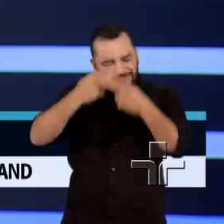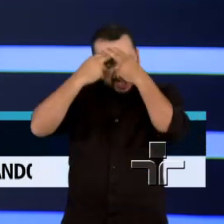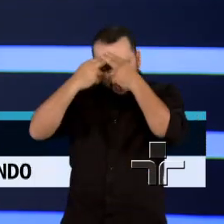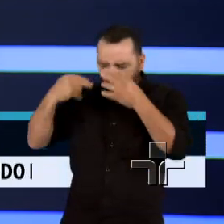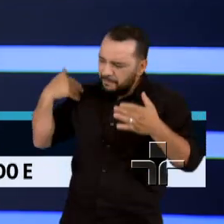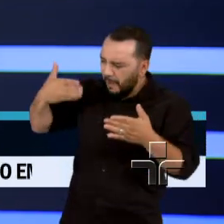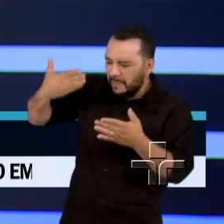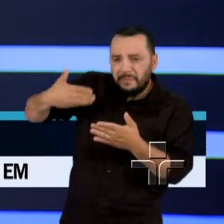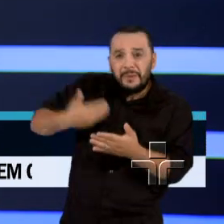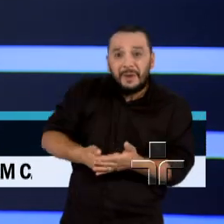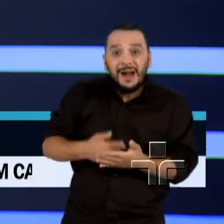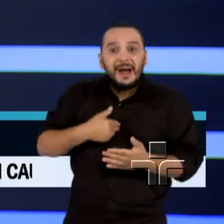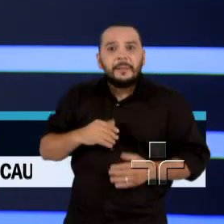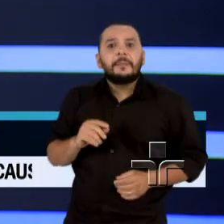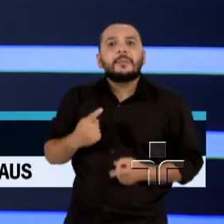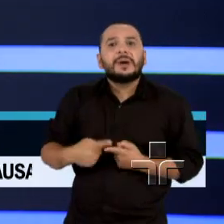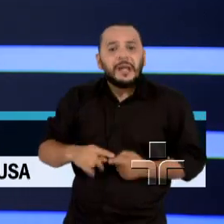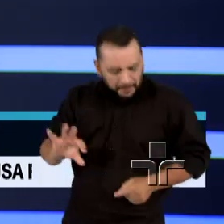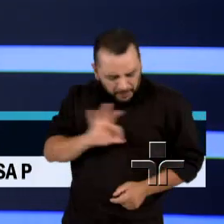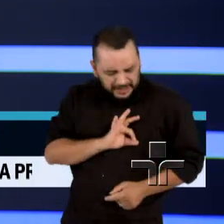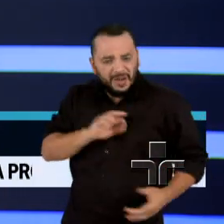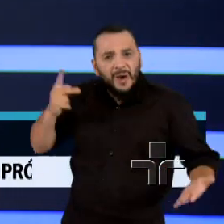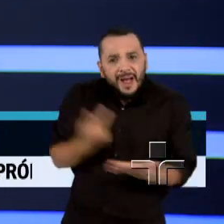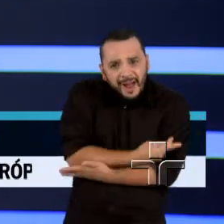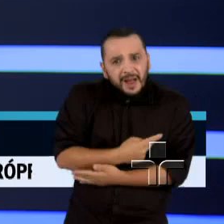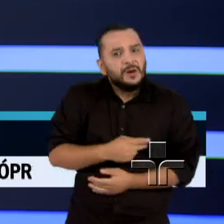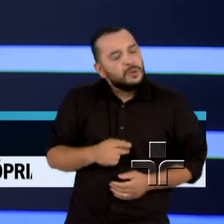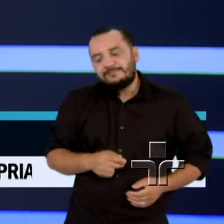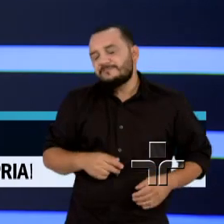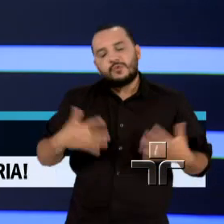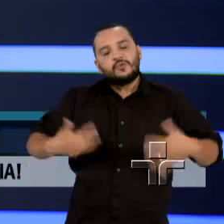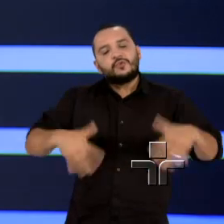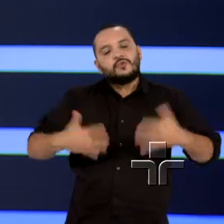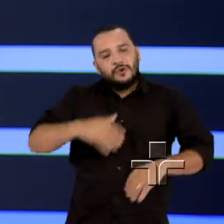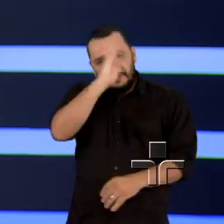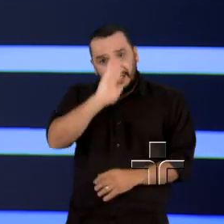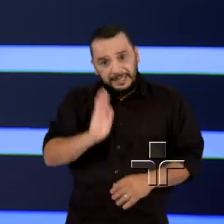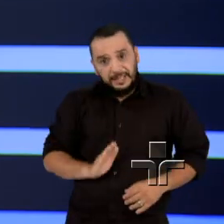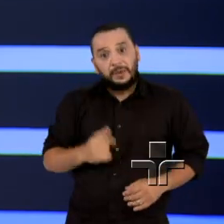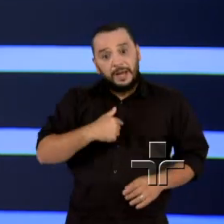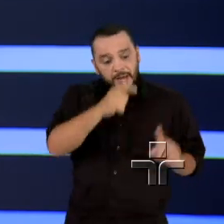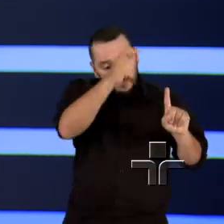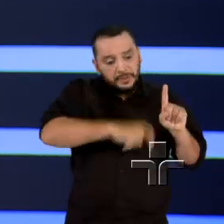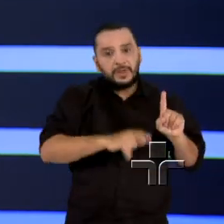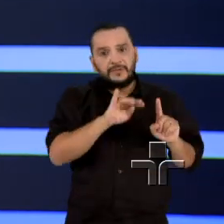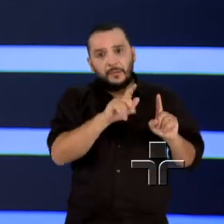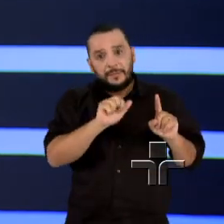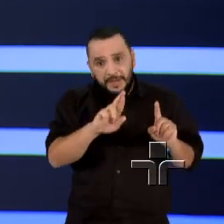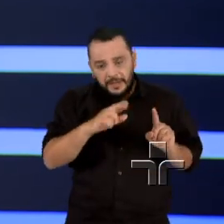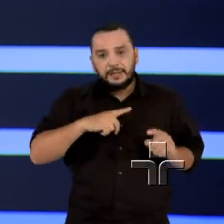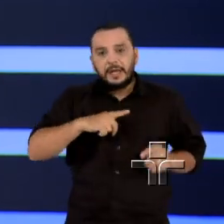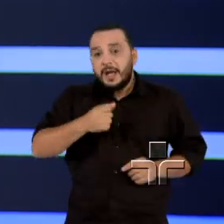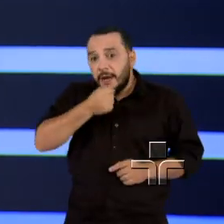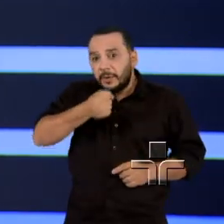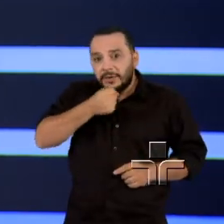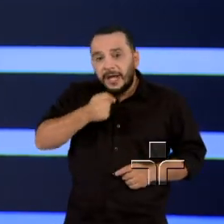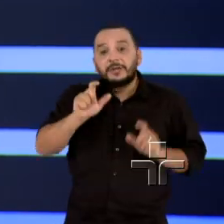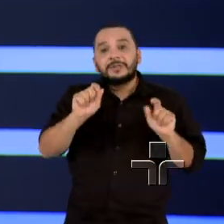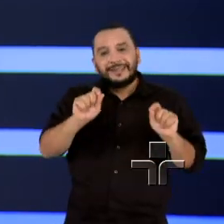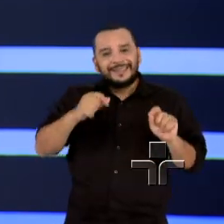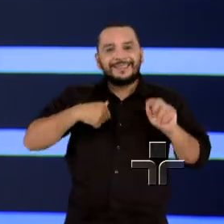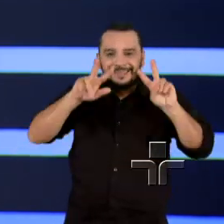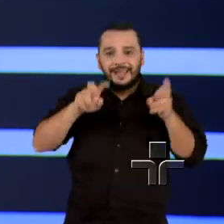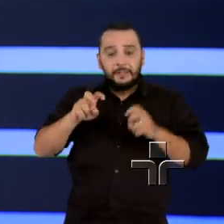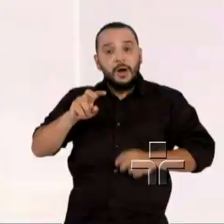erros policiais do país. É ele o personagem da história de hoje, na série de reportagens especiais do Jornal da Cultura, Olhos que Condenam